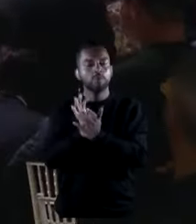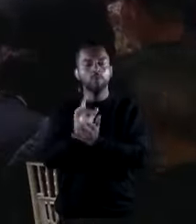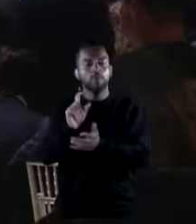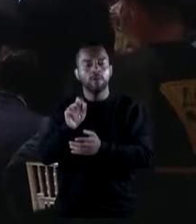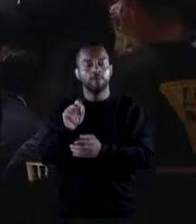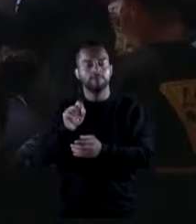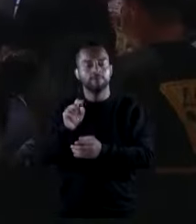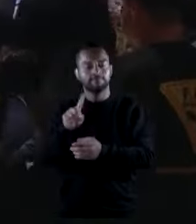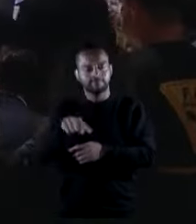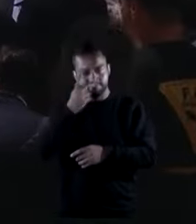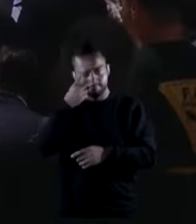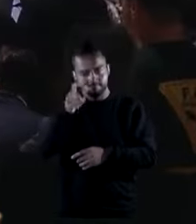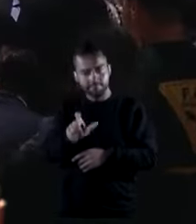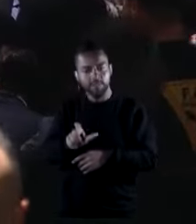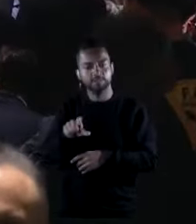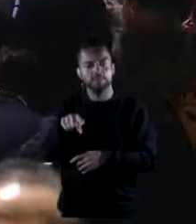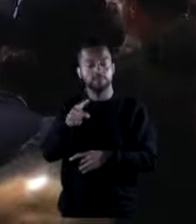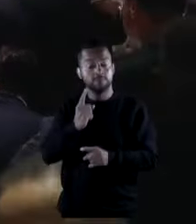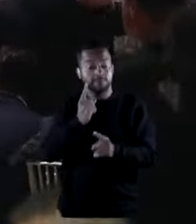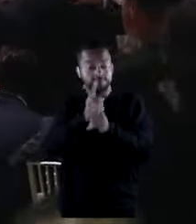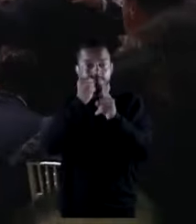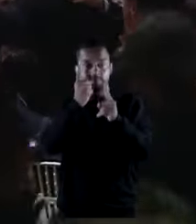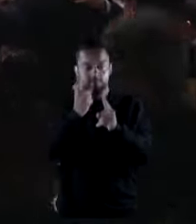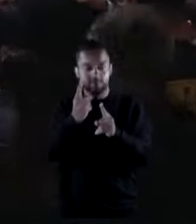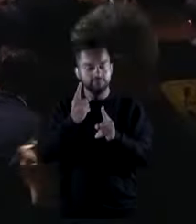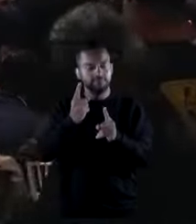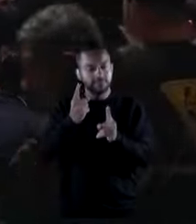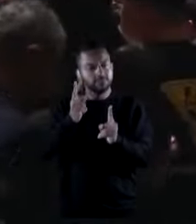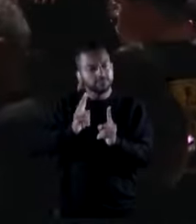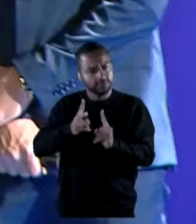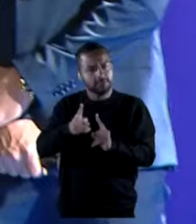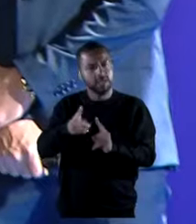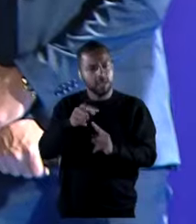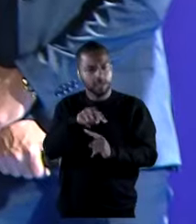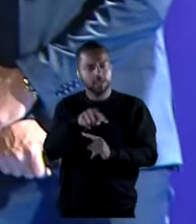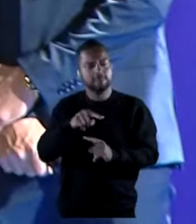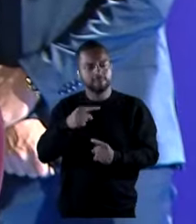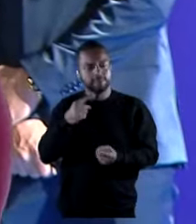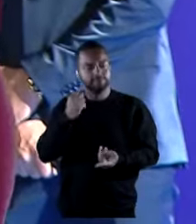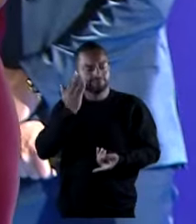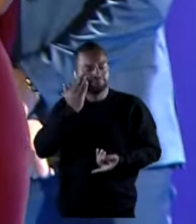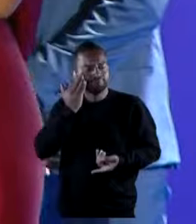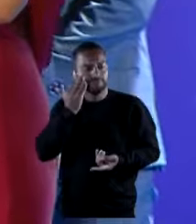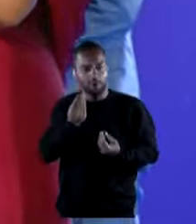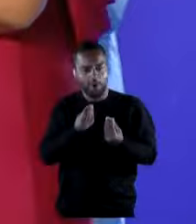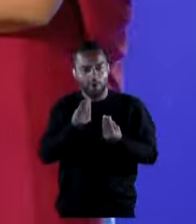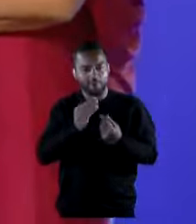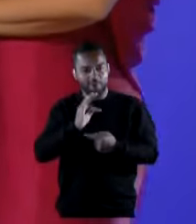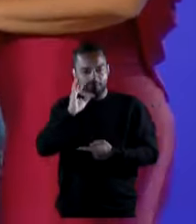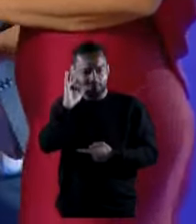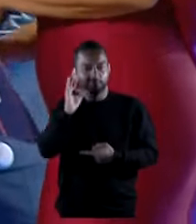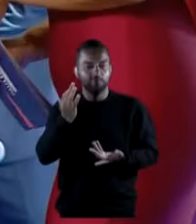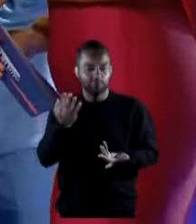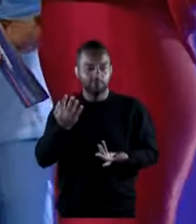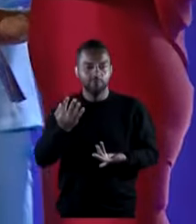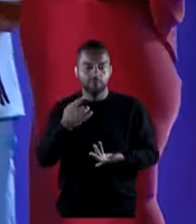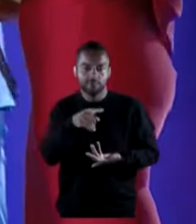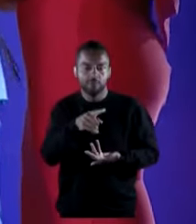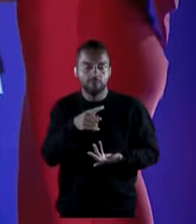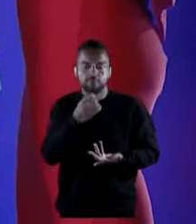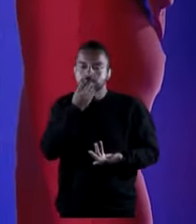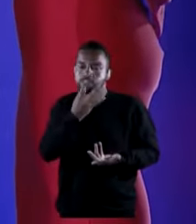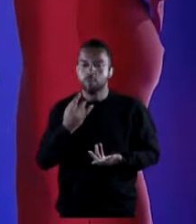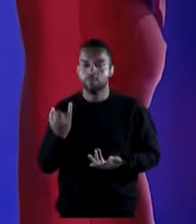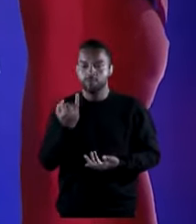descobriram, né, o talento deles desde sempre. Então, para mim, foi um orgulho muito grande ter participado disso. E, cara, são